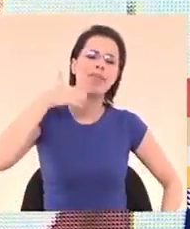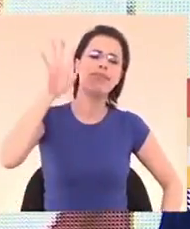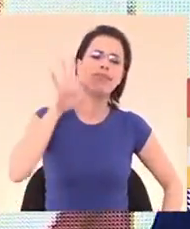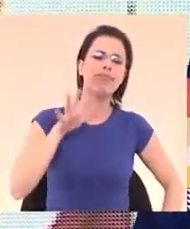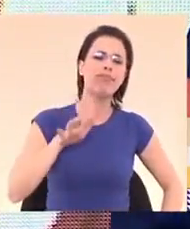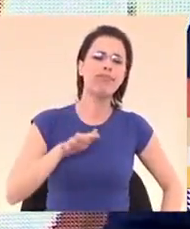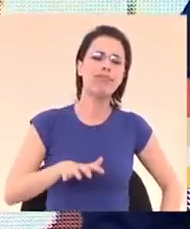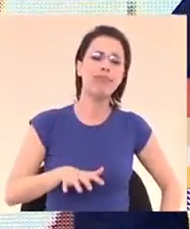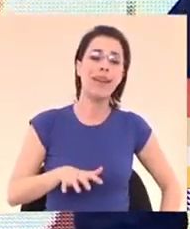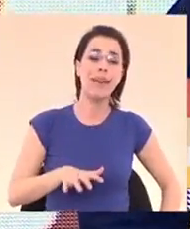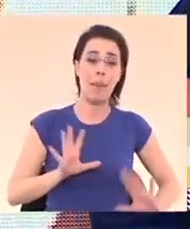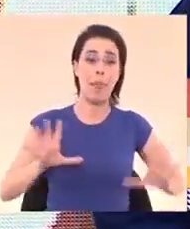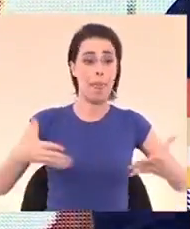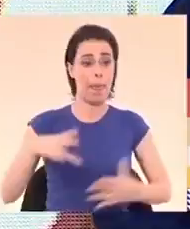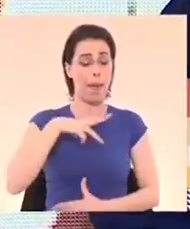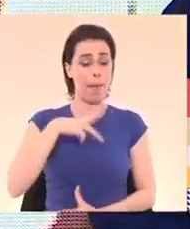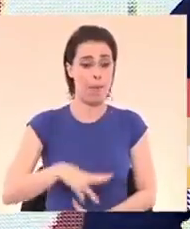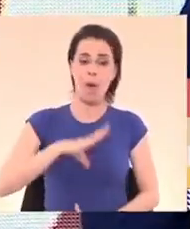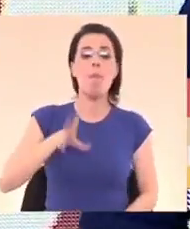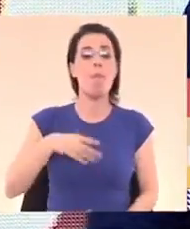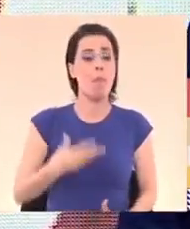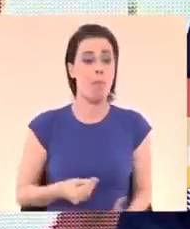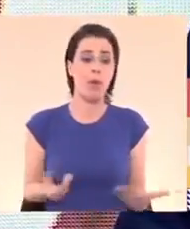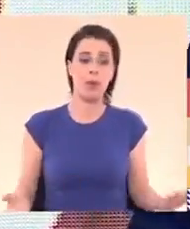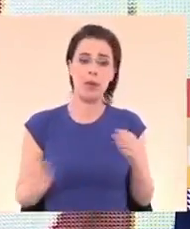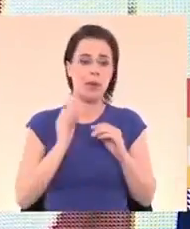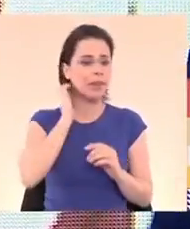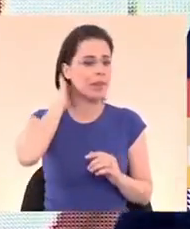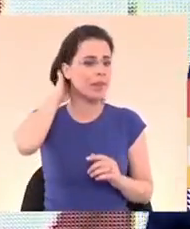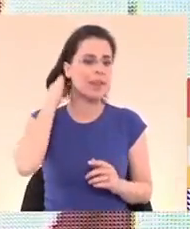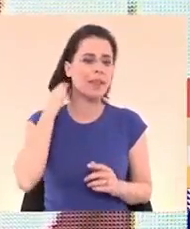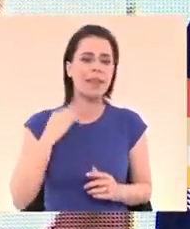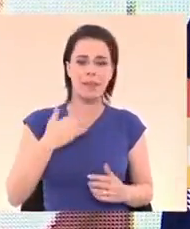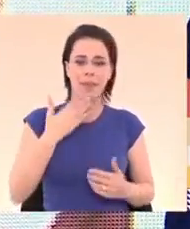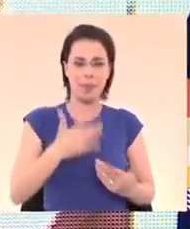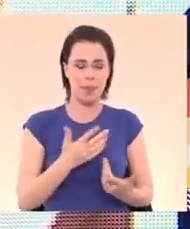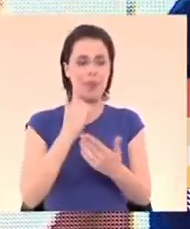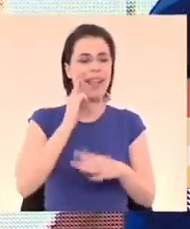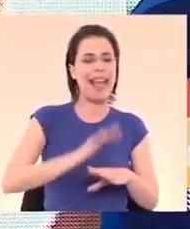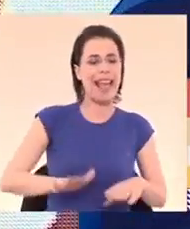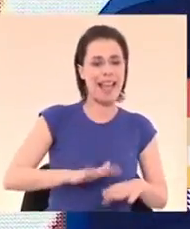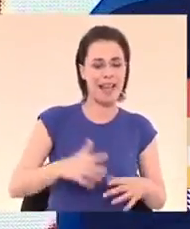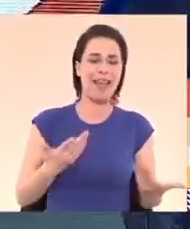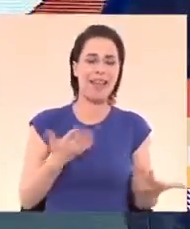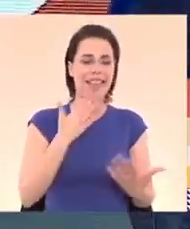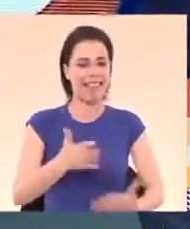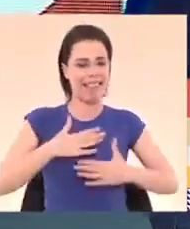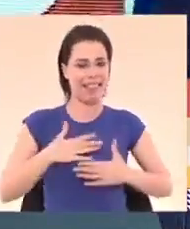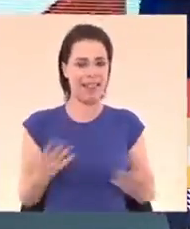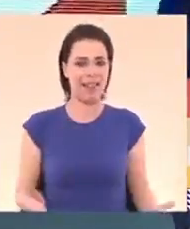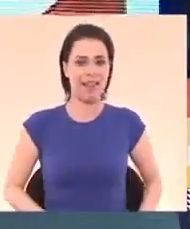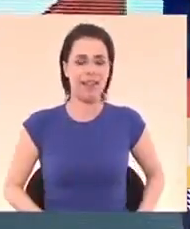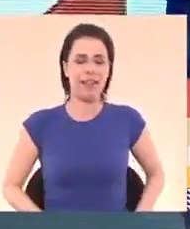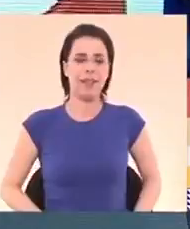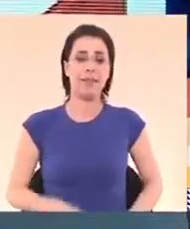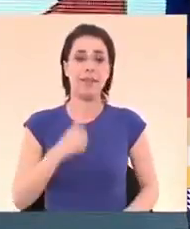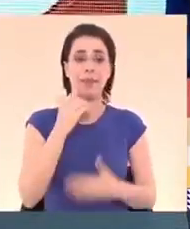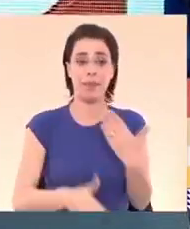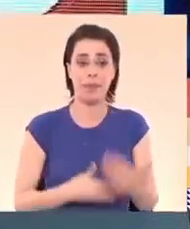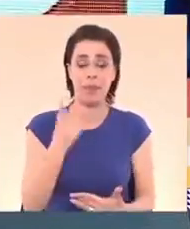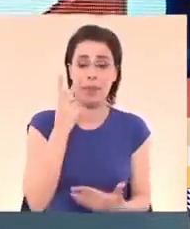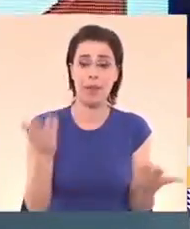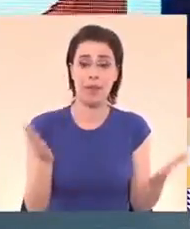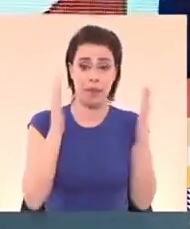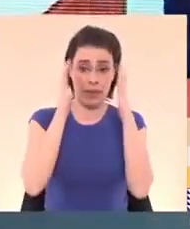mensagens. Comunidades portuguesas espalhadas pelo mundo. Obrigado por este carinho que nós recebemos. Continuas a fazer esta vida,